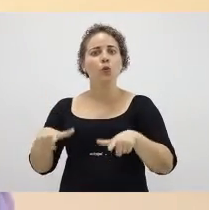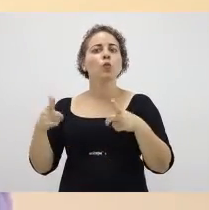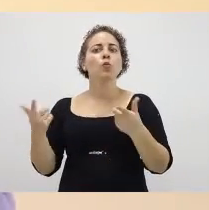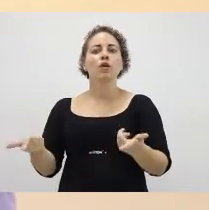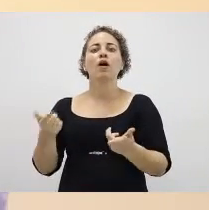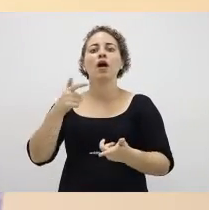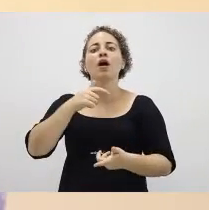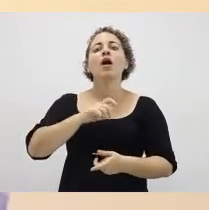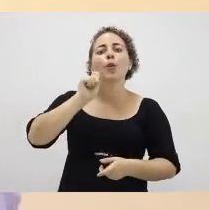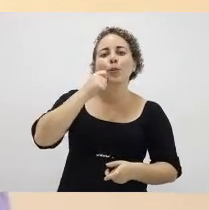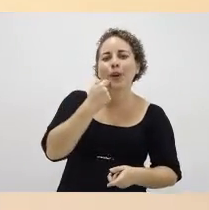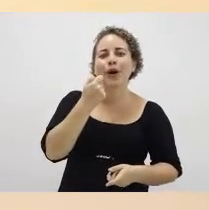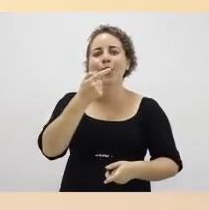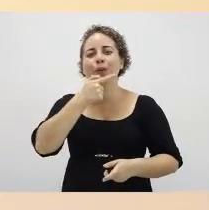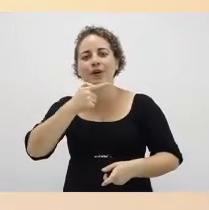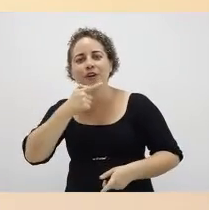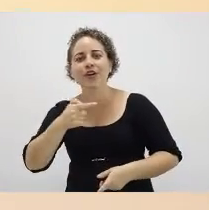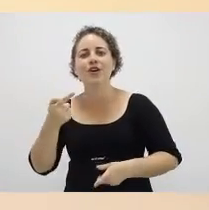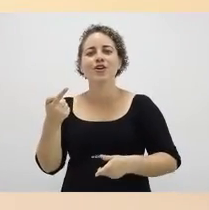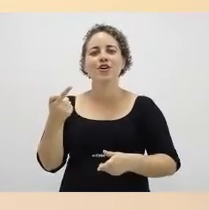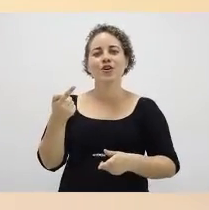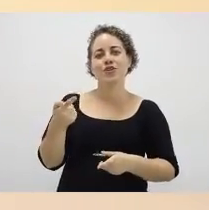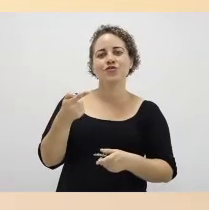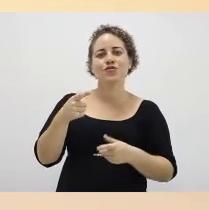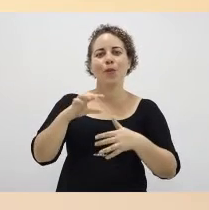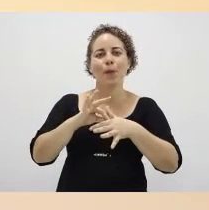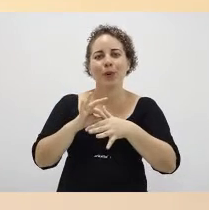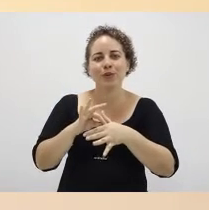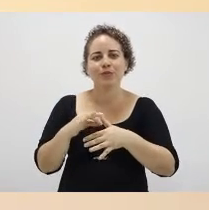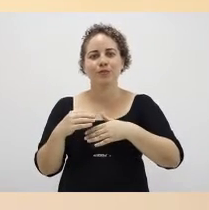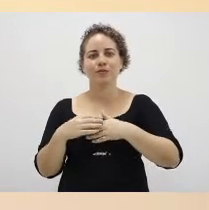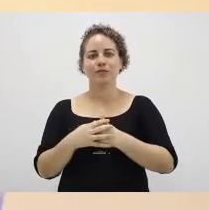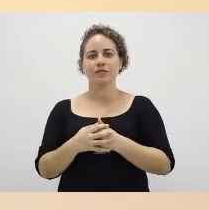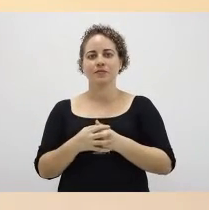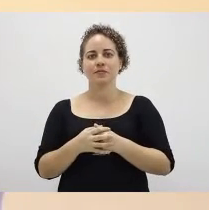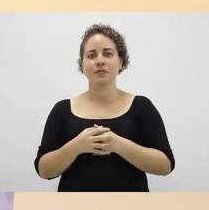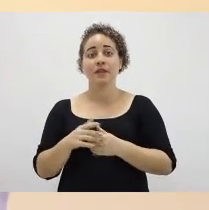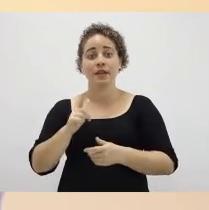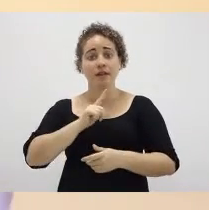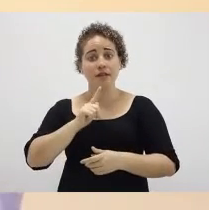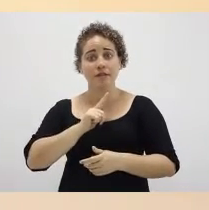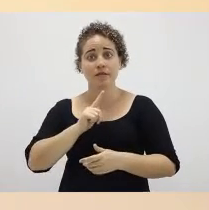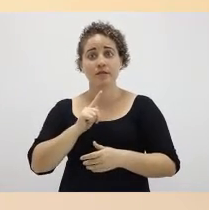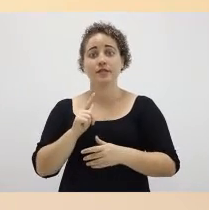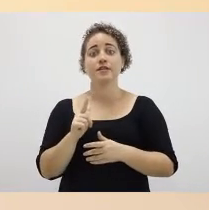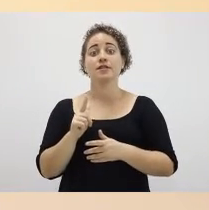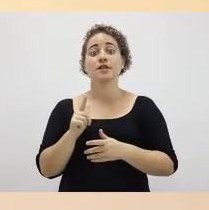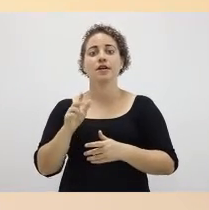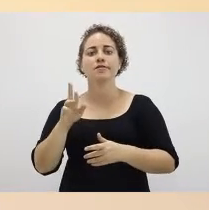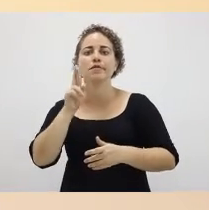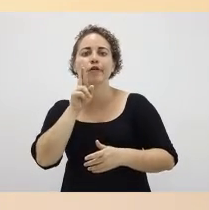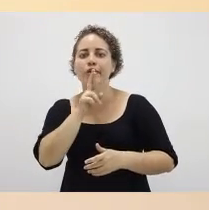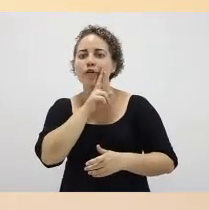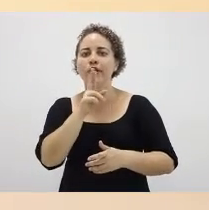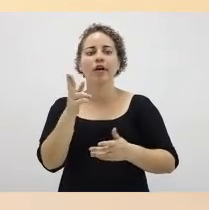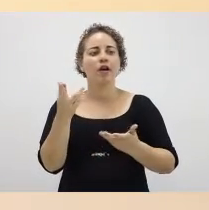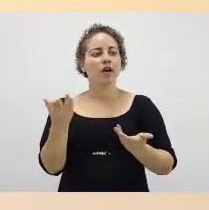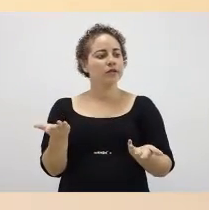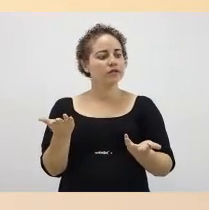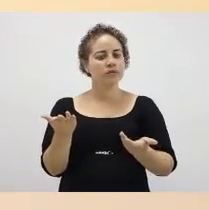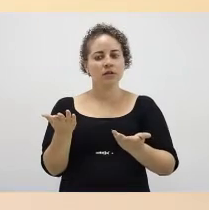pão, o queijo, o presunto em sanduíche, no lanche. E se essa lanchonete ou restaurante oferecer